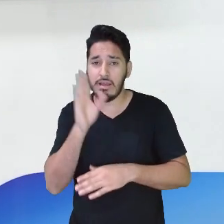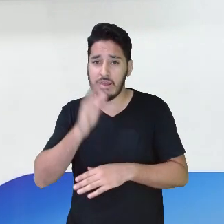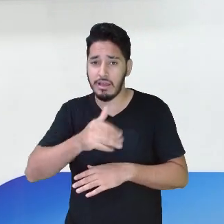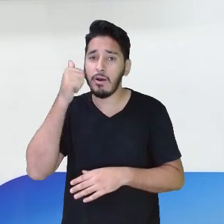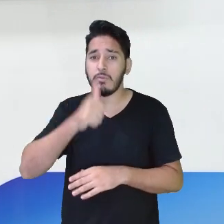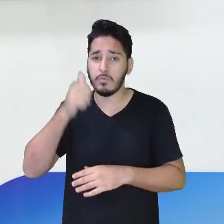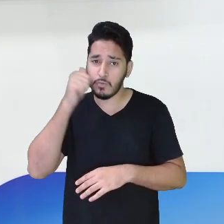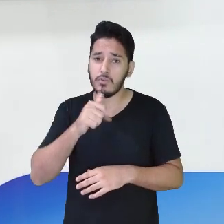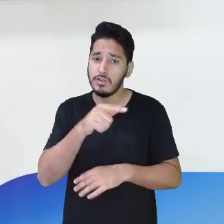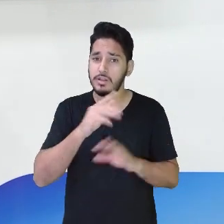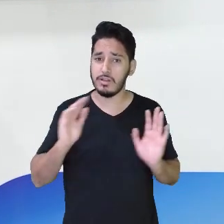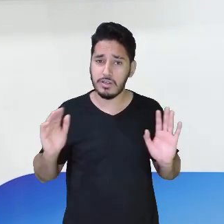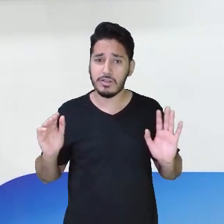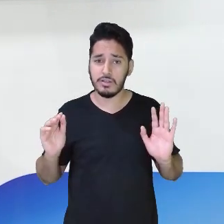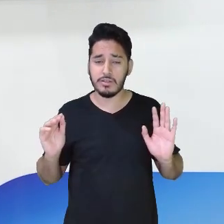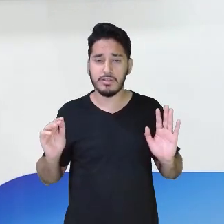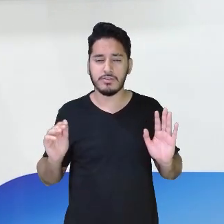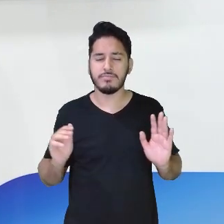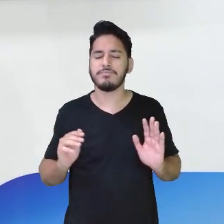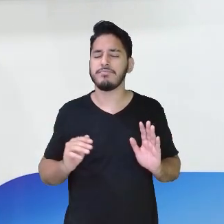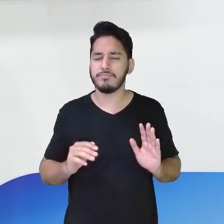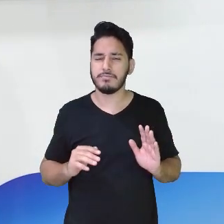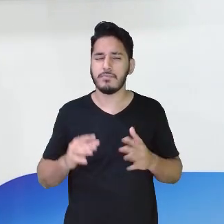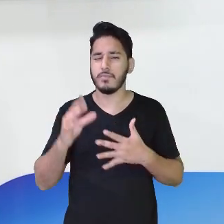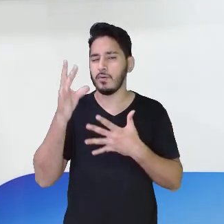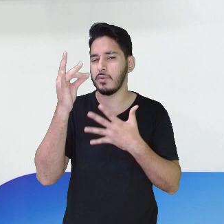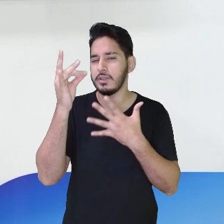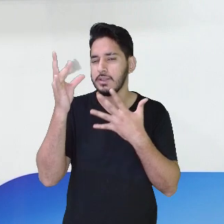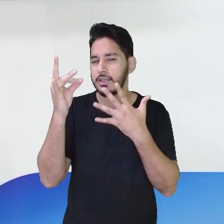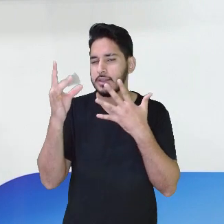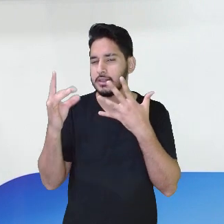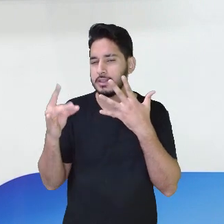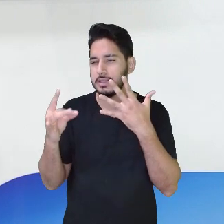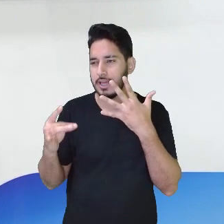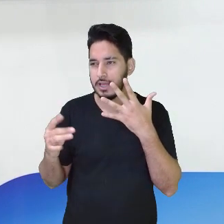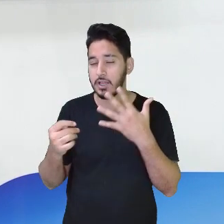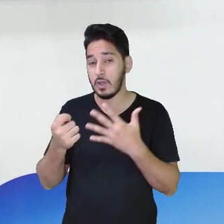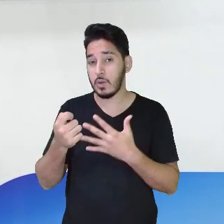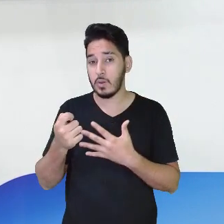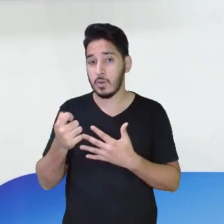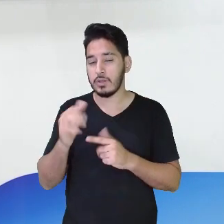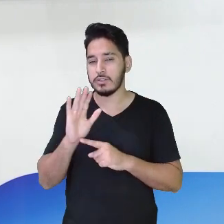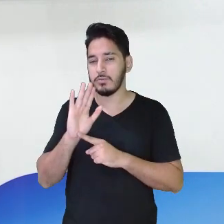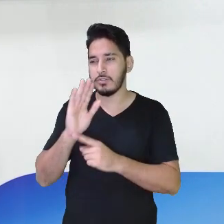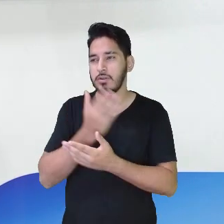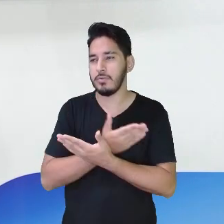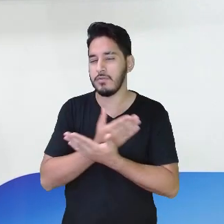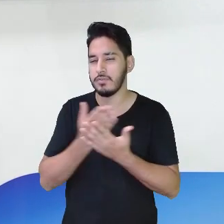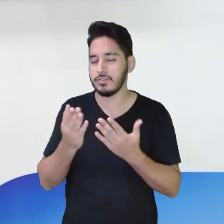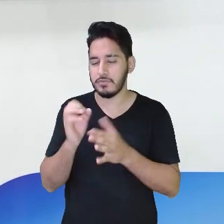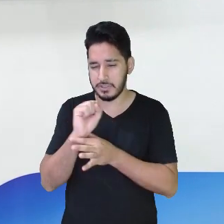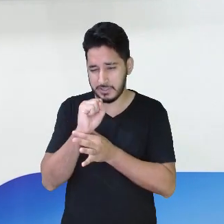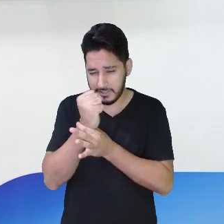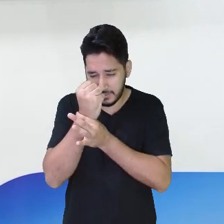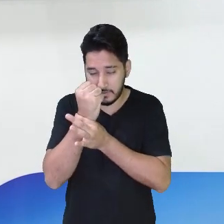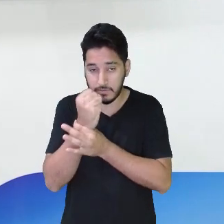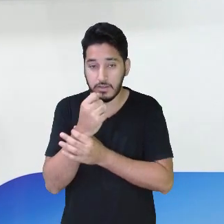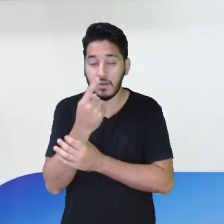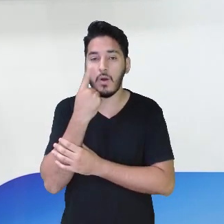que apareceu ali. Um detalhe, quinto ano, que quando eu estava lendo, quase que eu parava para mostrar, mas não, eu vou segurar até o